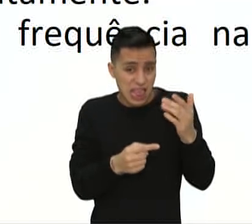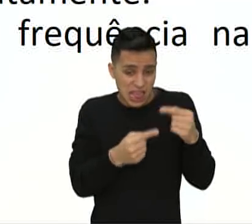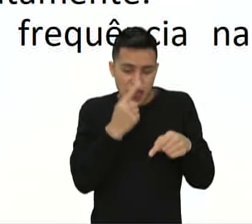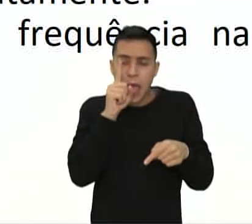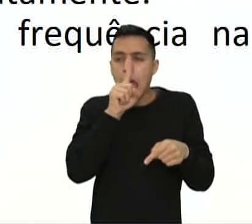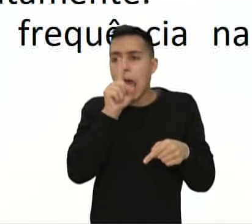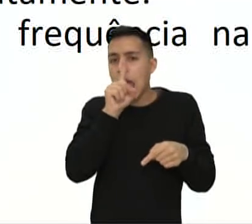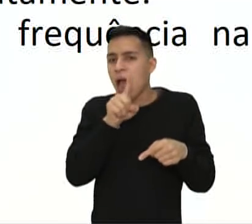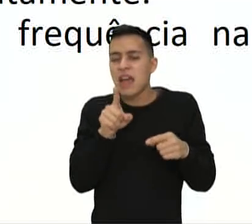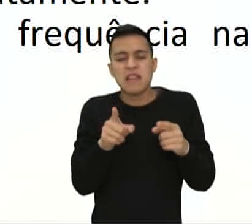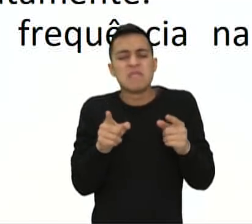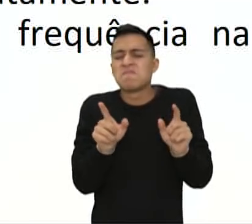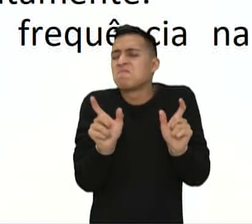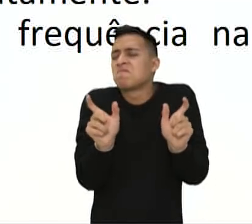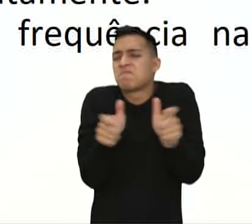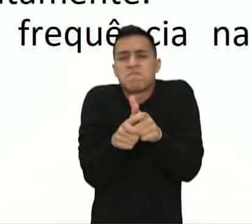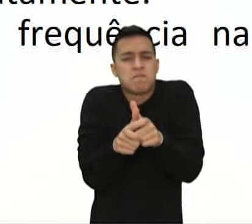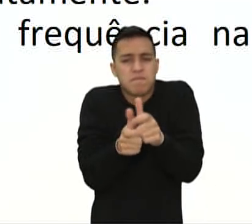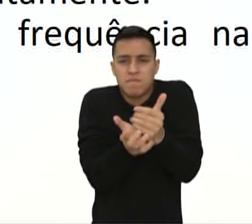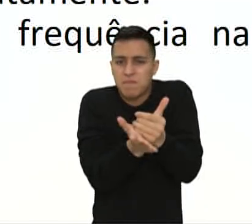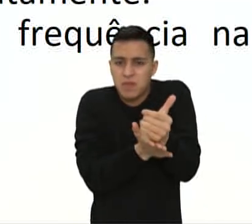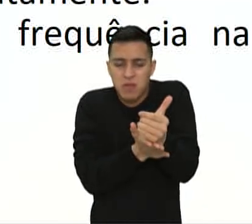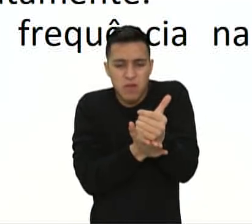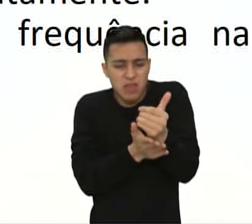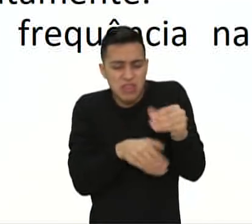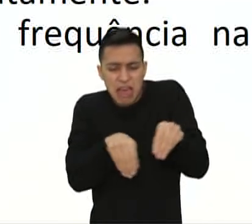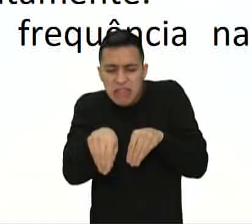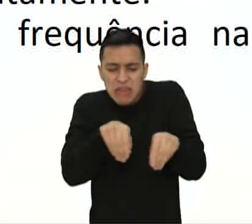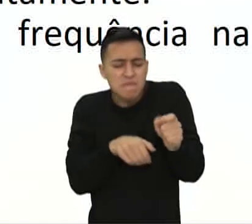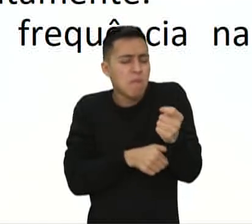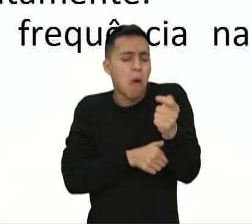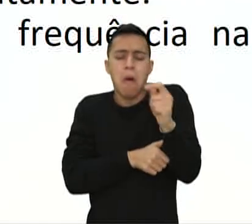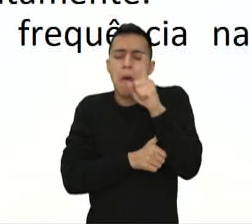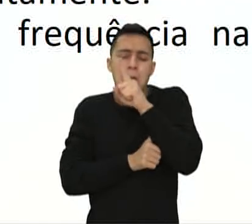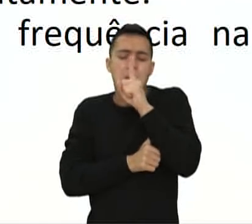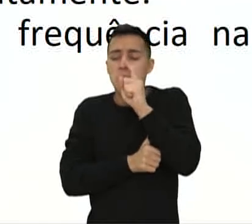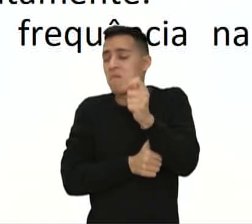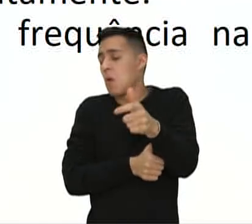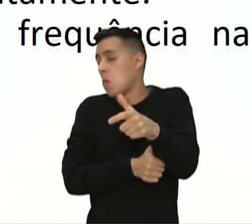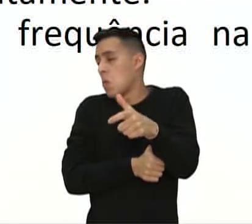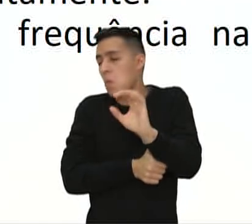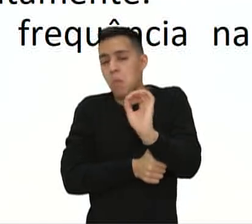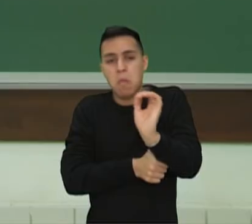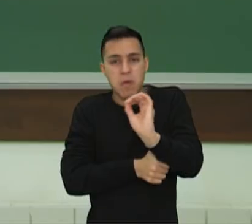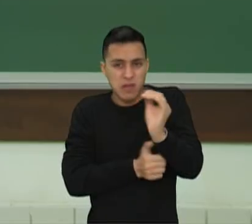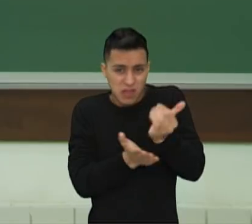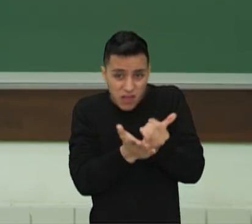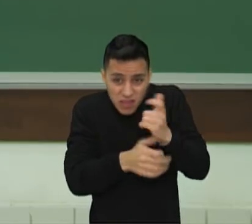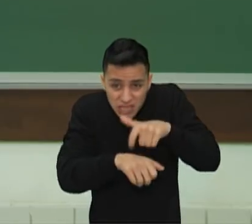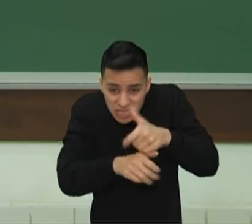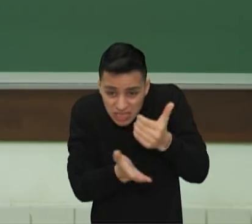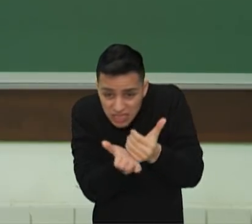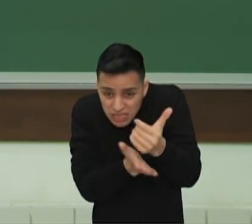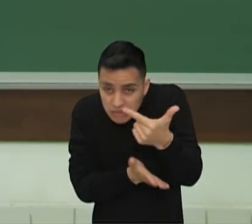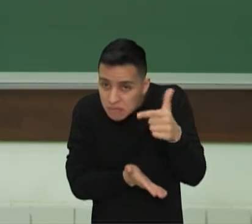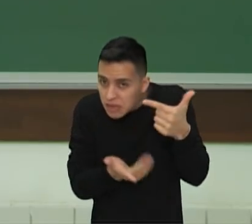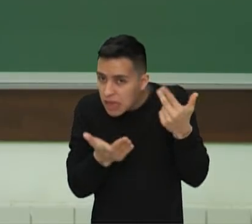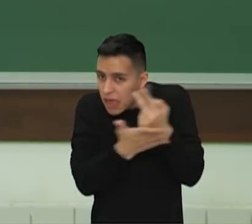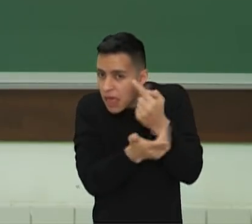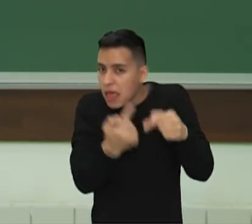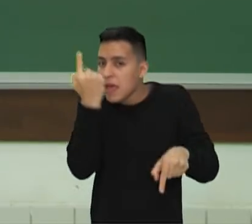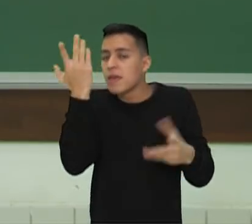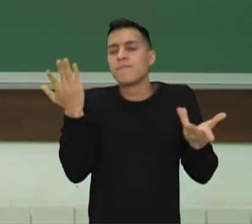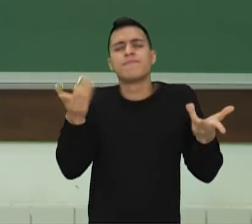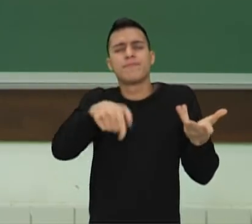não acontecem com frequência na iniciação do xadrez. Será que não tem erro quando está iniciando ou quando a gente está aprendendo a jogar xadrez?